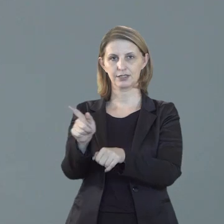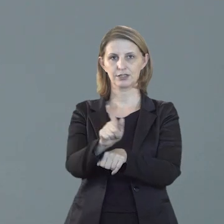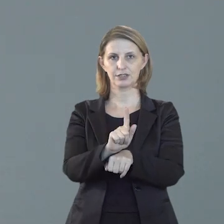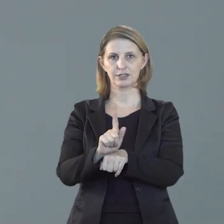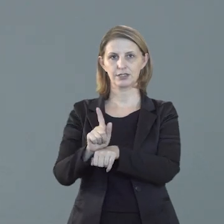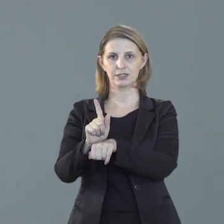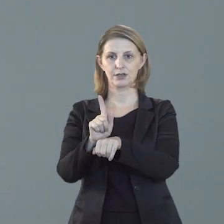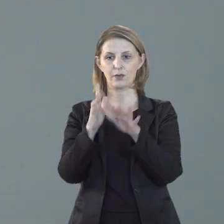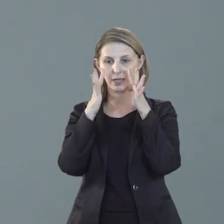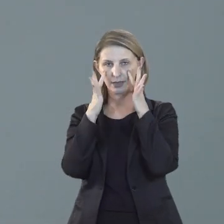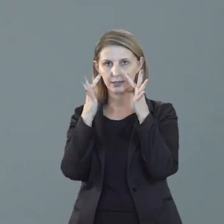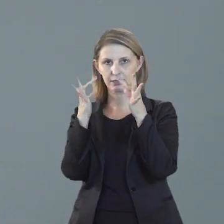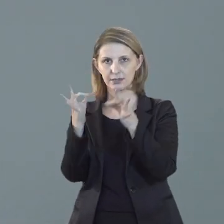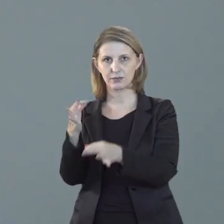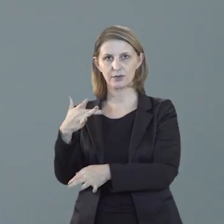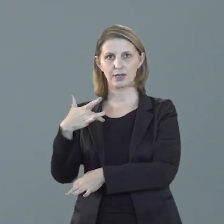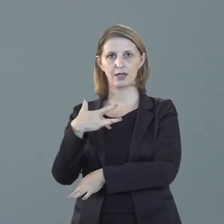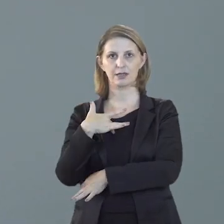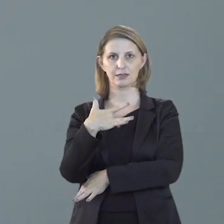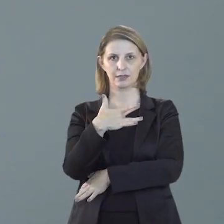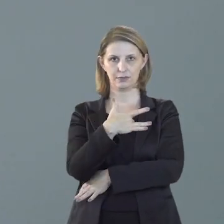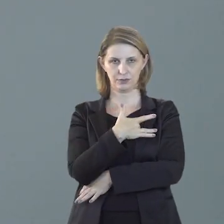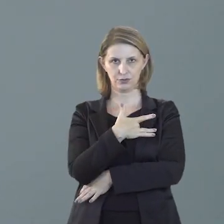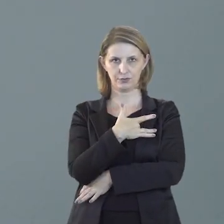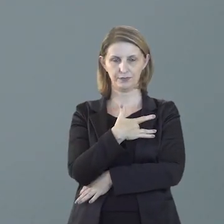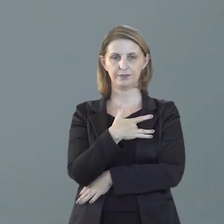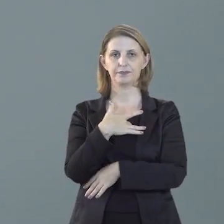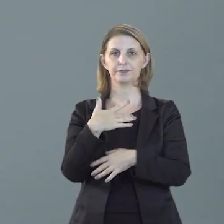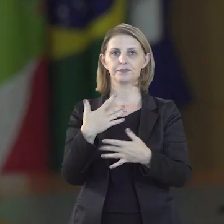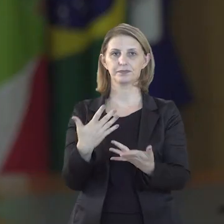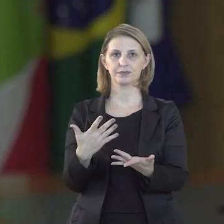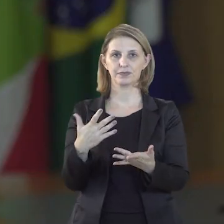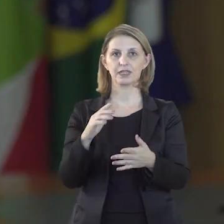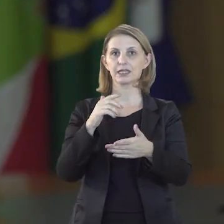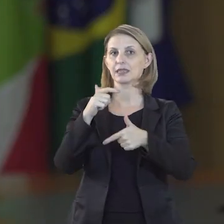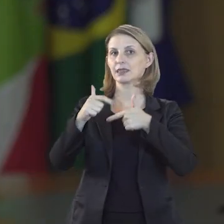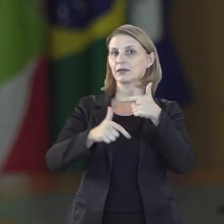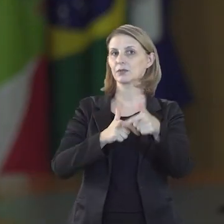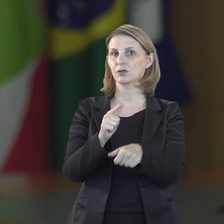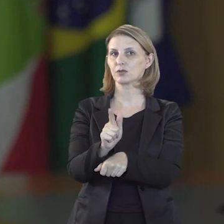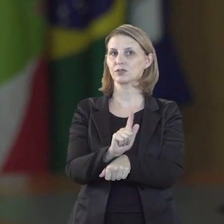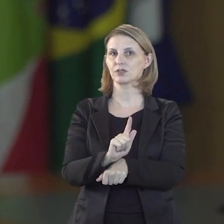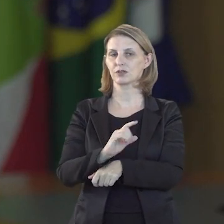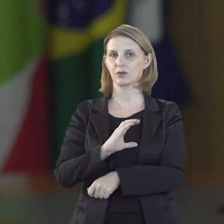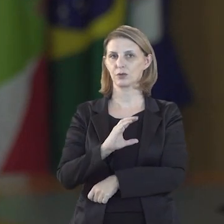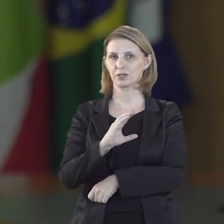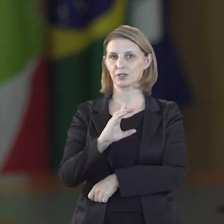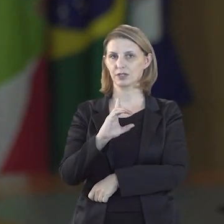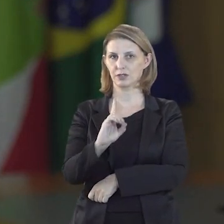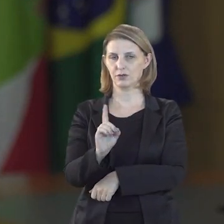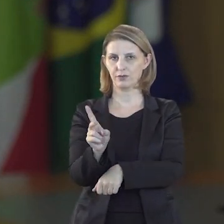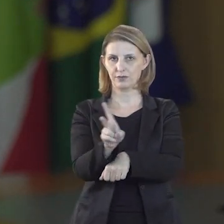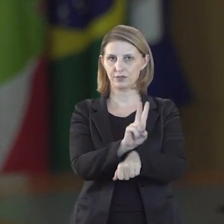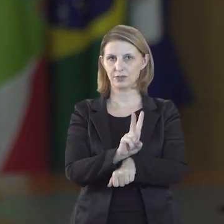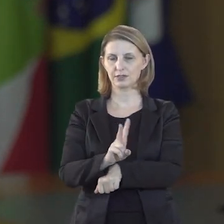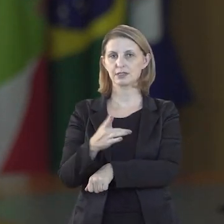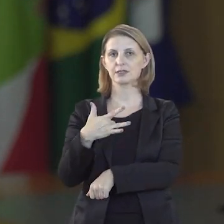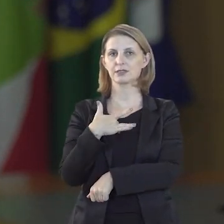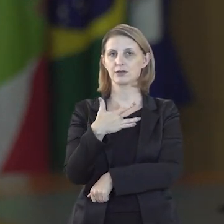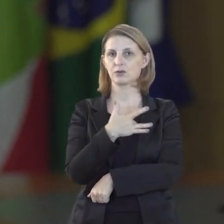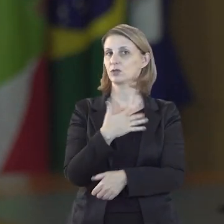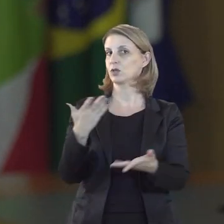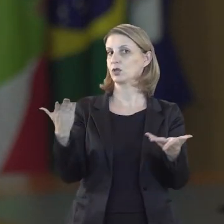em gestão da rede de atenção à saúde e também em florais. Atuou na gerência e na coordenação da vigilância em